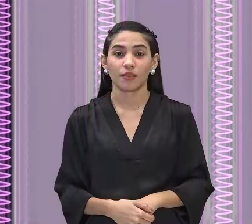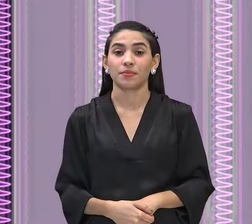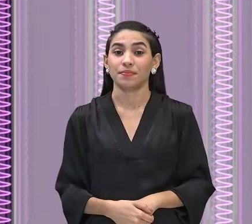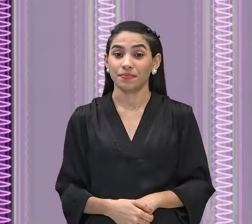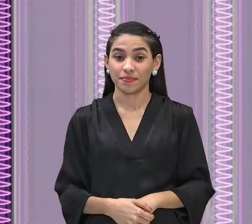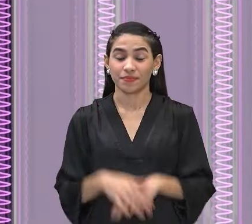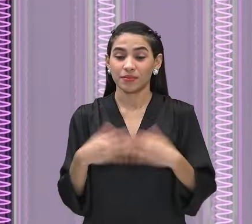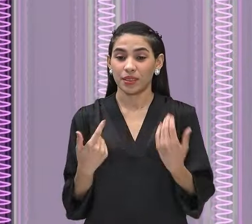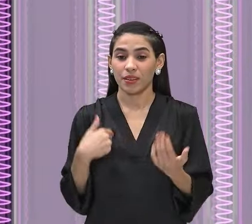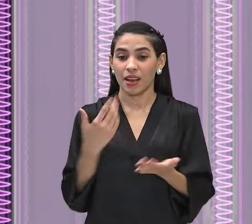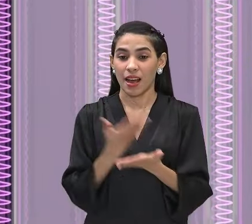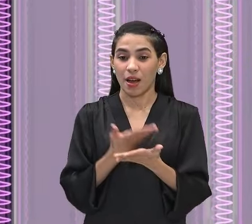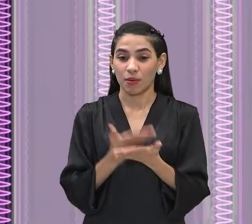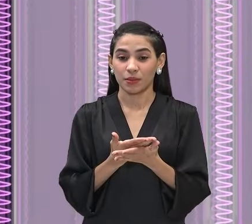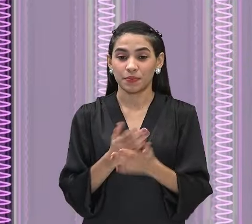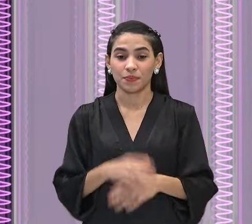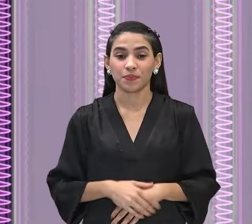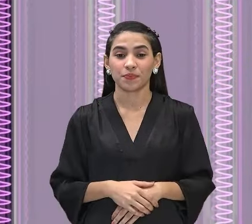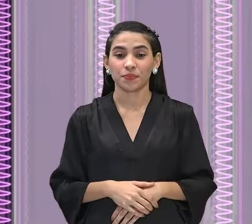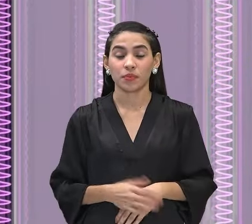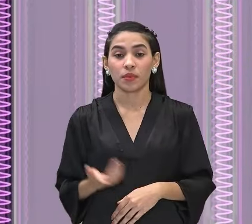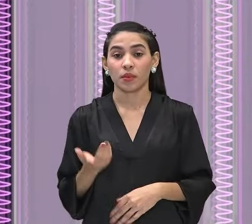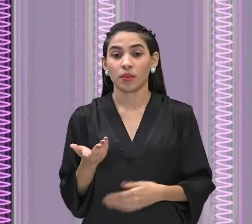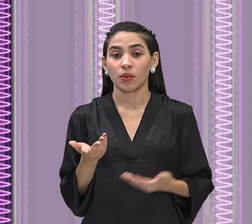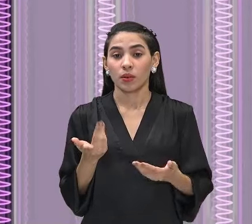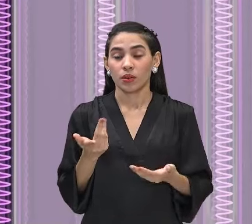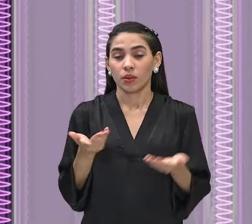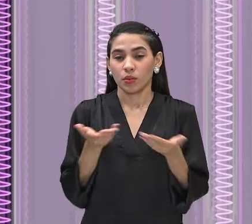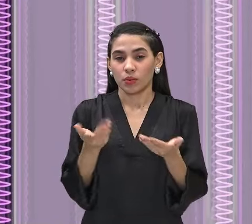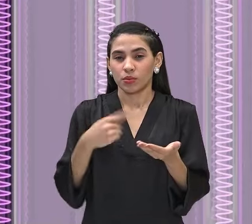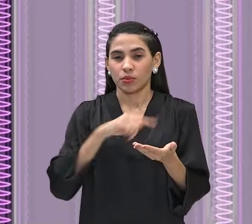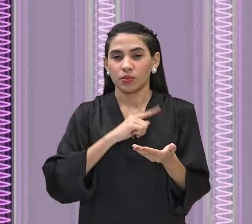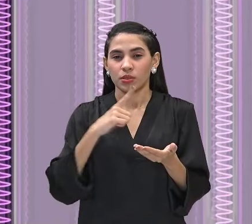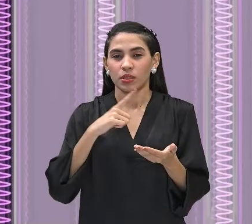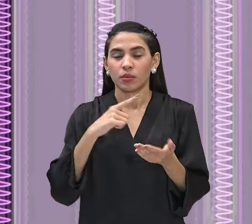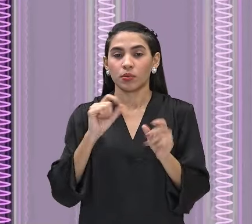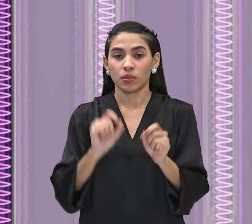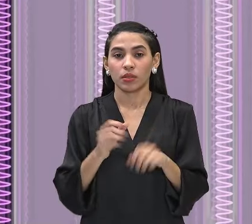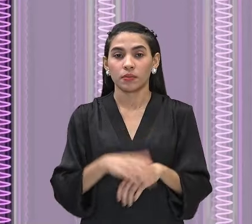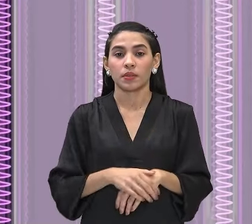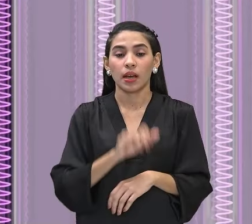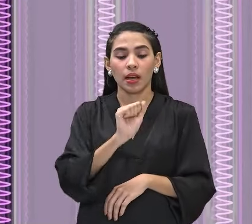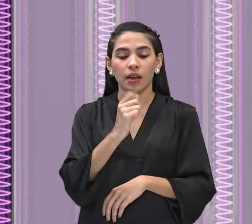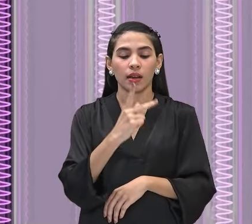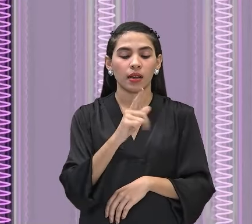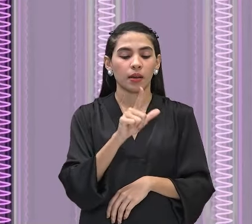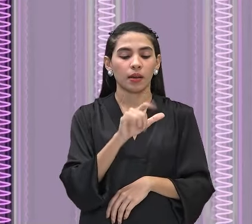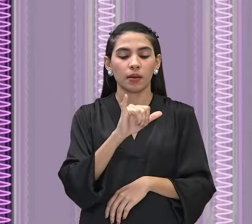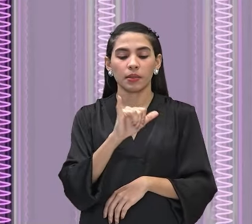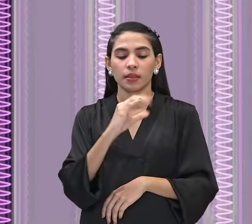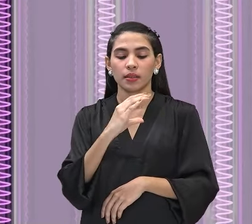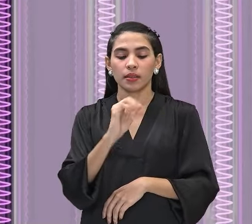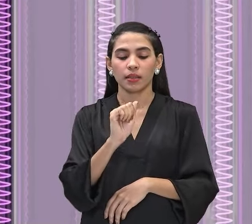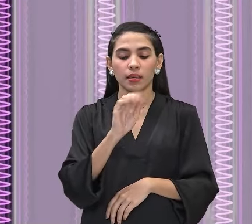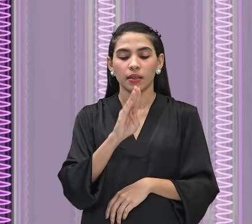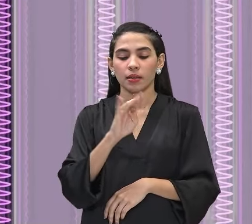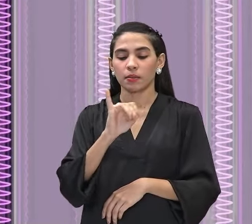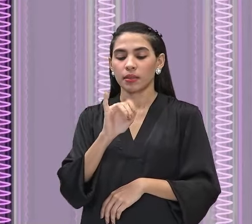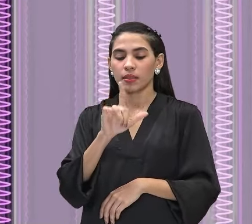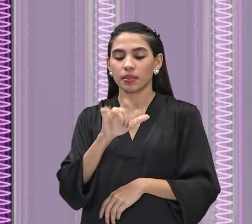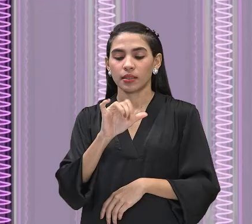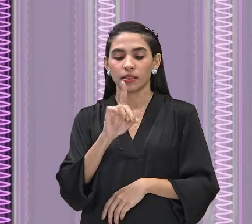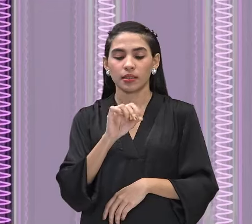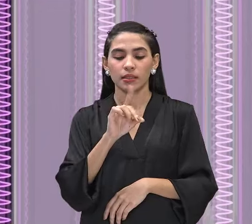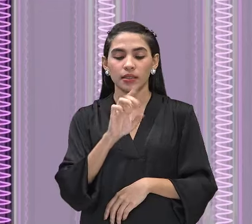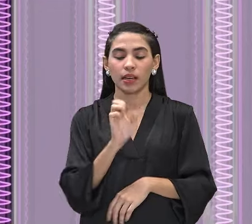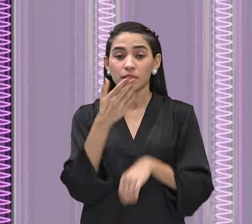na nossa aula de hoje nós temos a questão da aplicabilidade do que seria todo